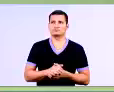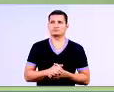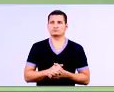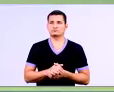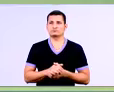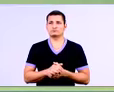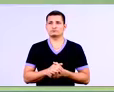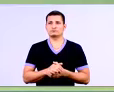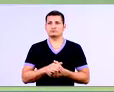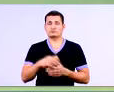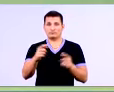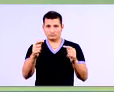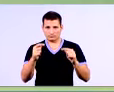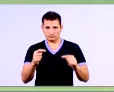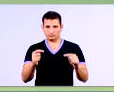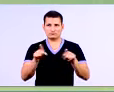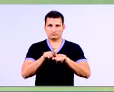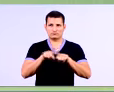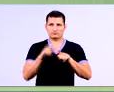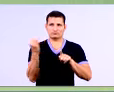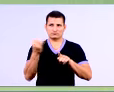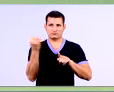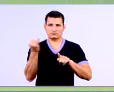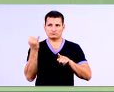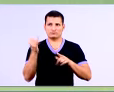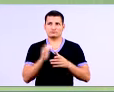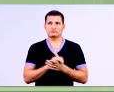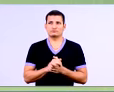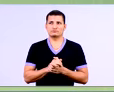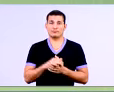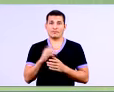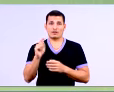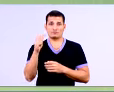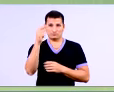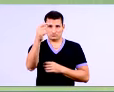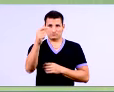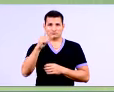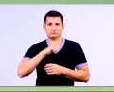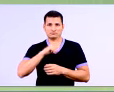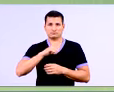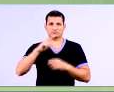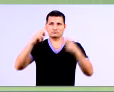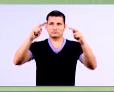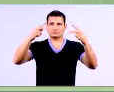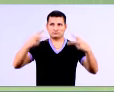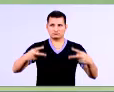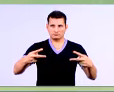que também é igualmente importante, aqui em cima nós vimos que está o código, olha.